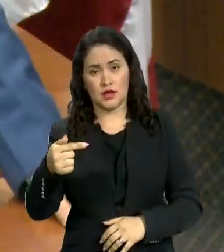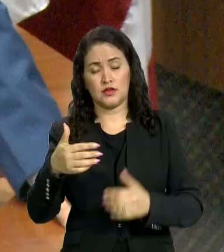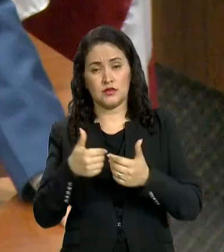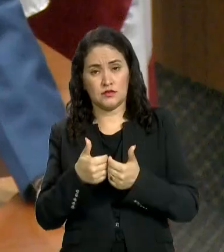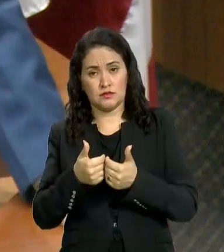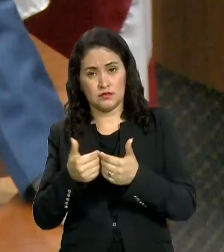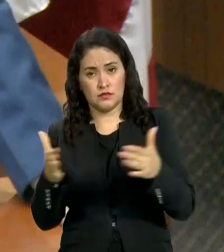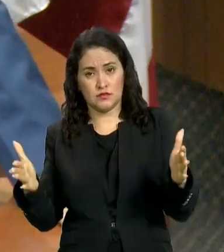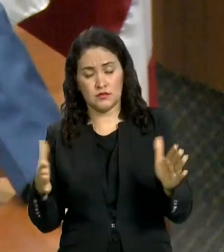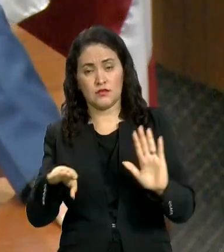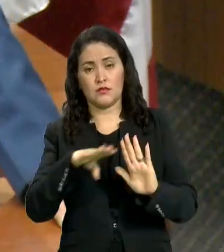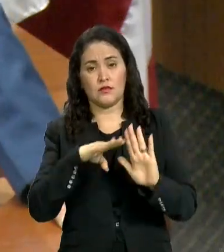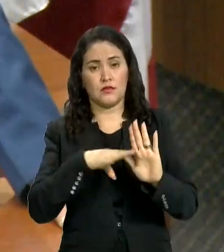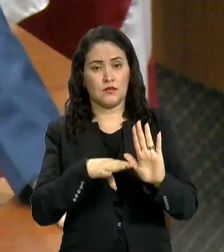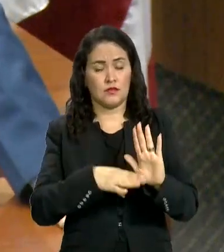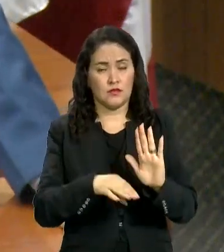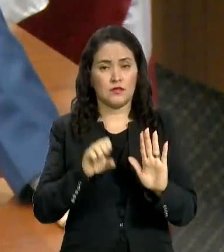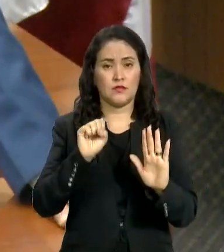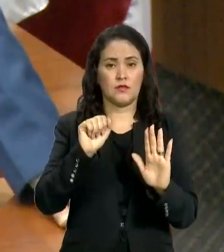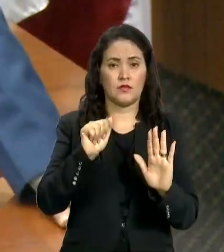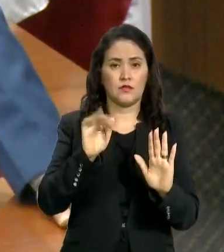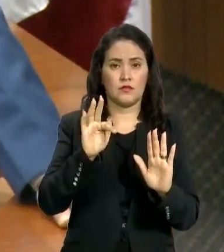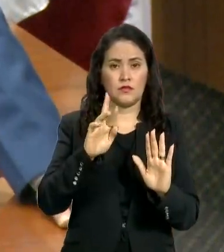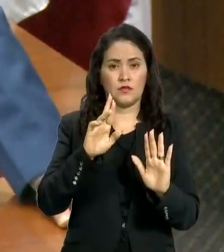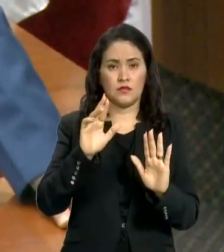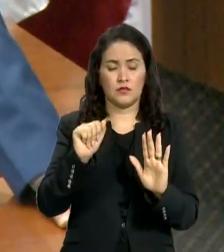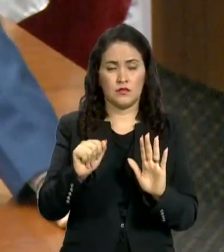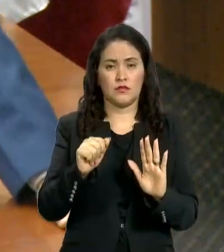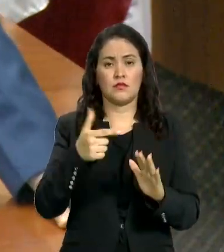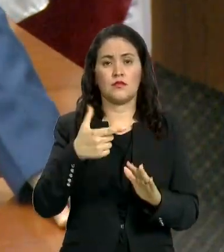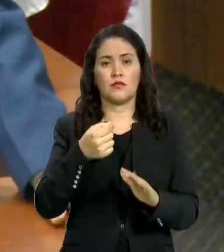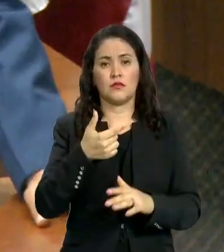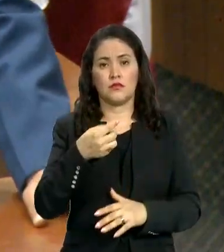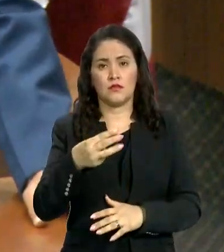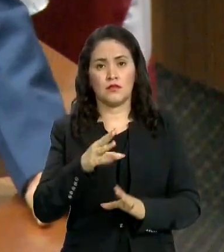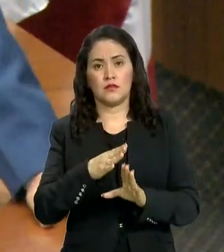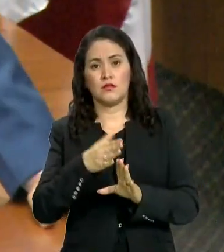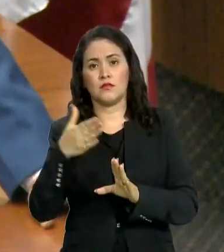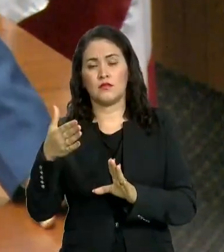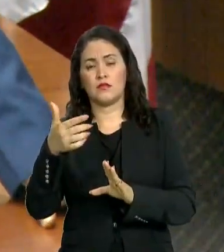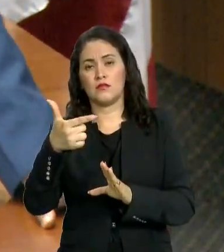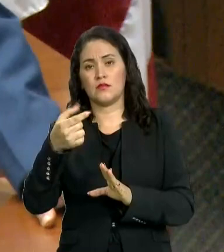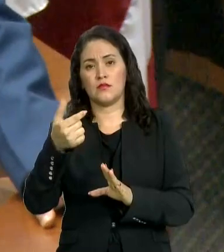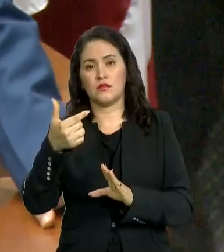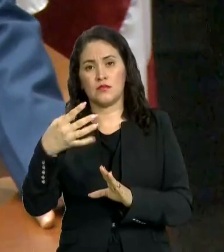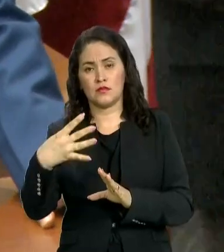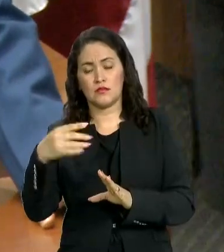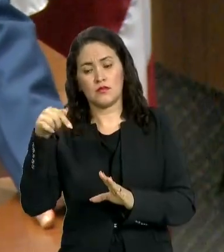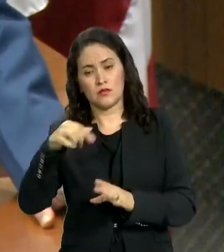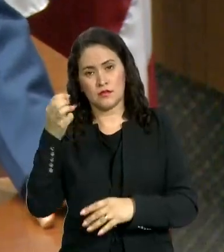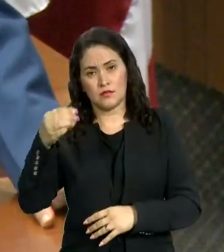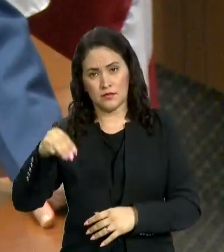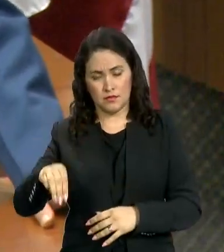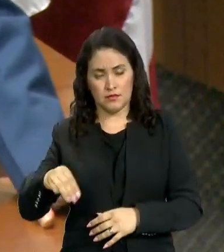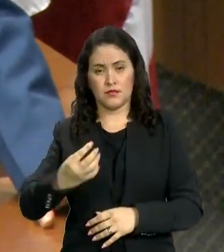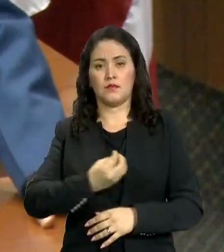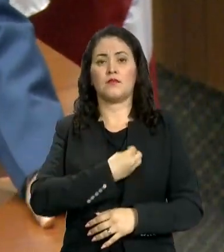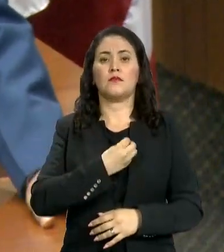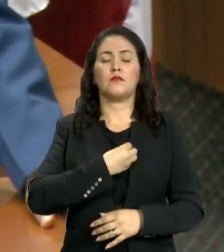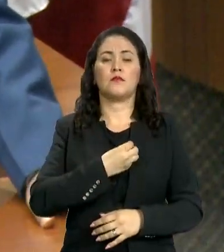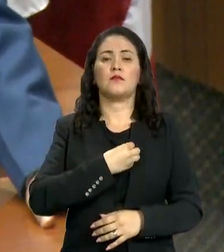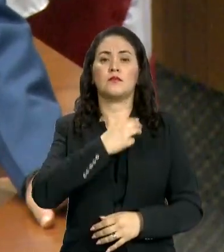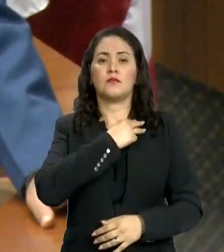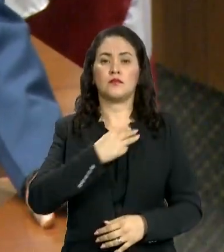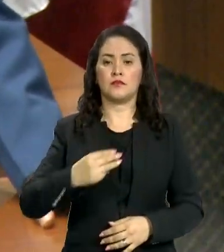safra é 2023 2024 aqui no Maranhão com a presença do ministro